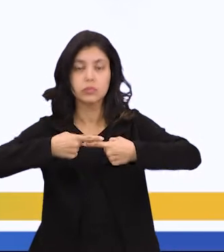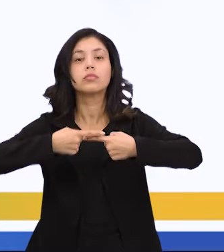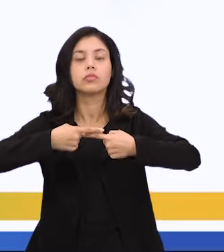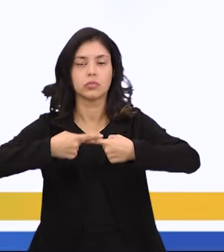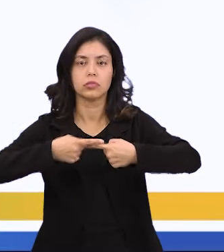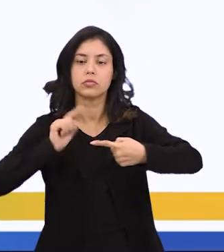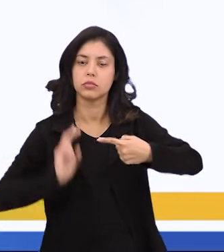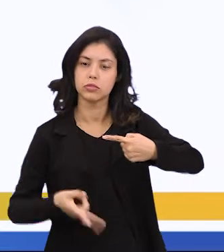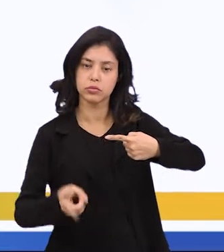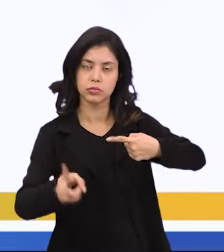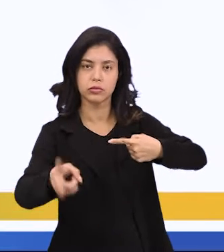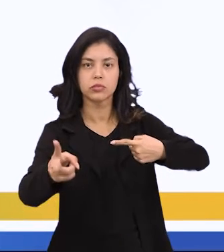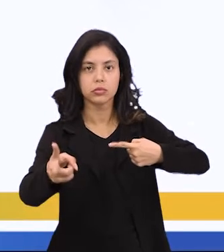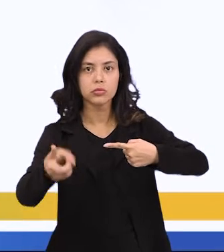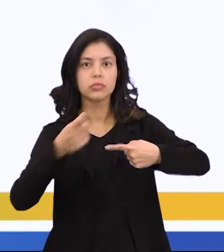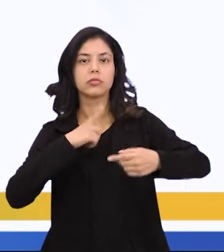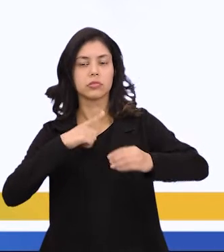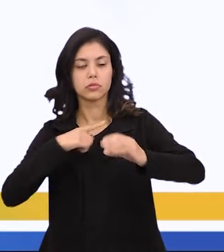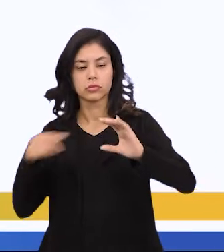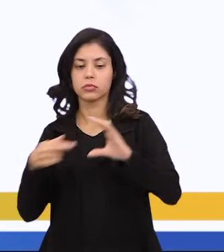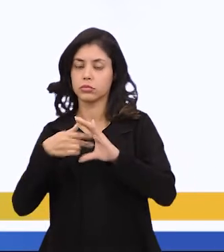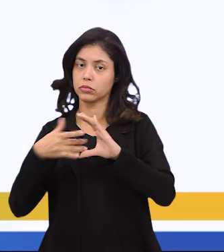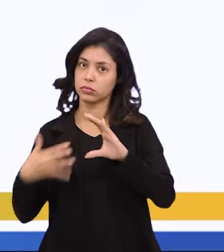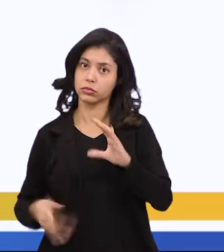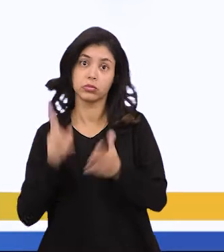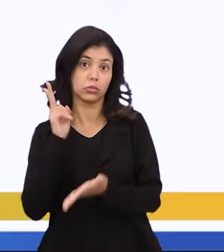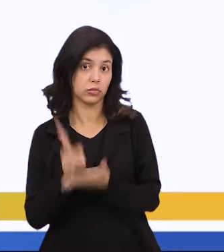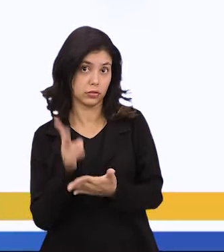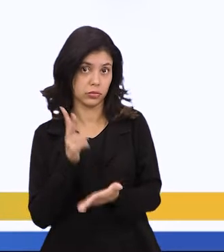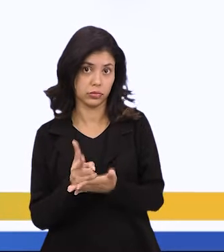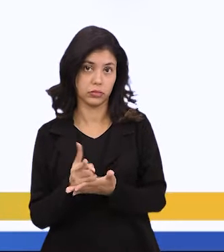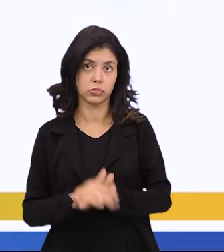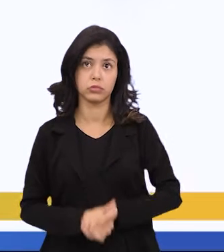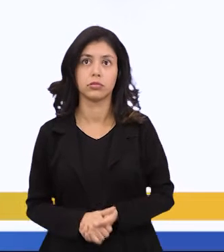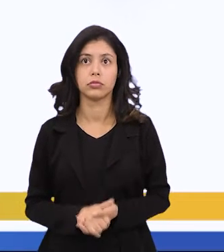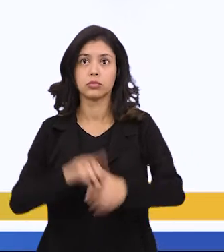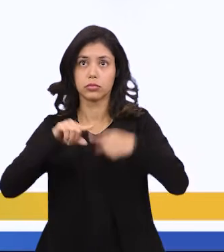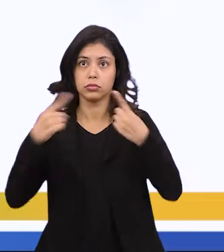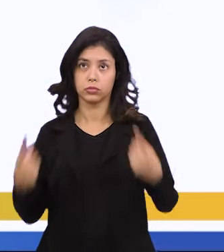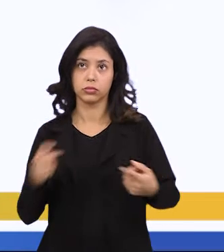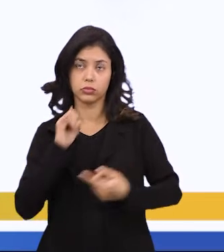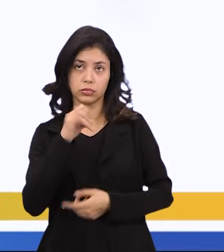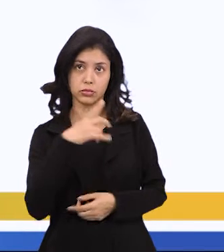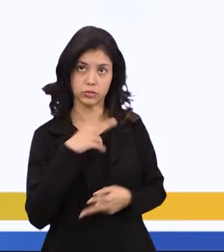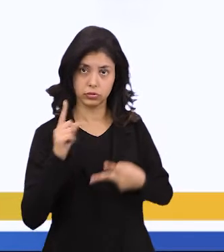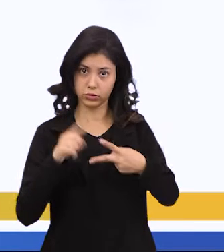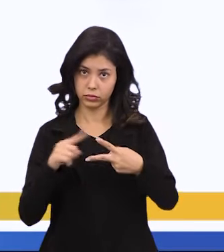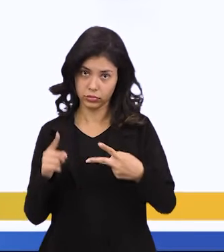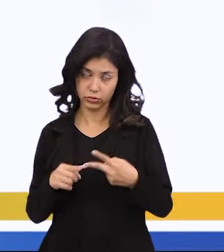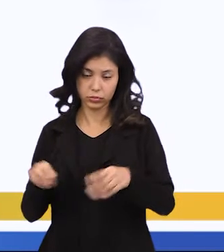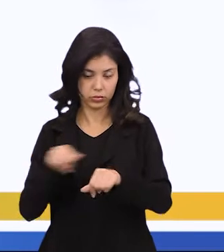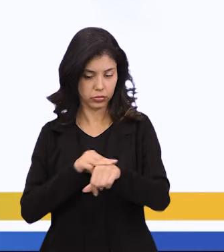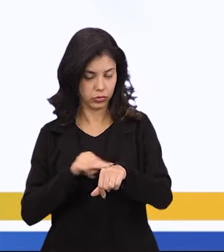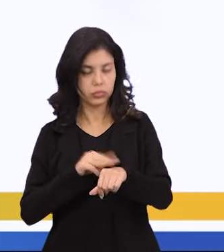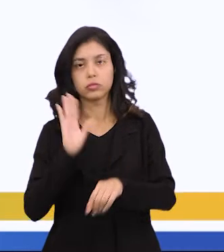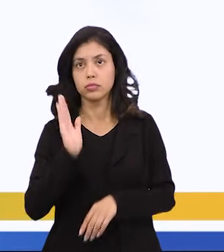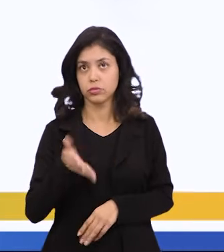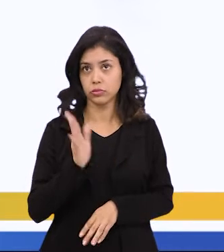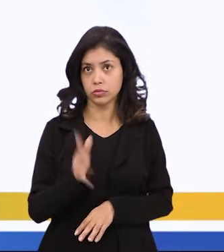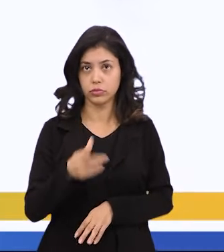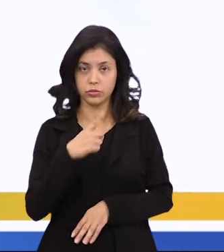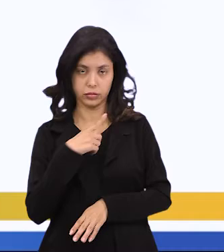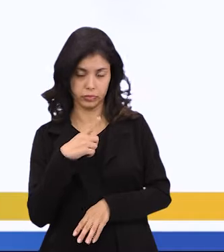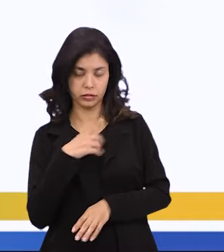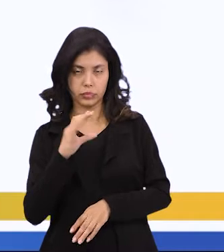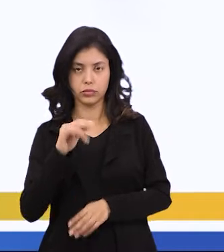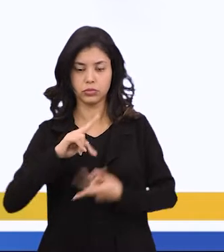vão continuar tendo descendentes verdes. Mas, se dois desses marrons, que já têm